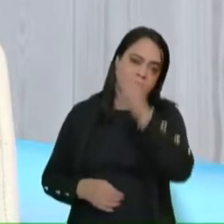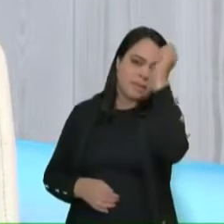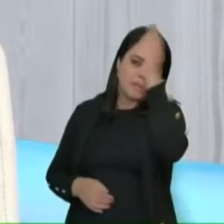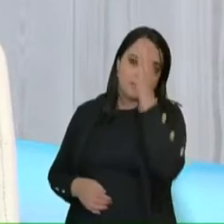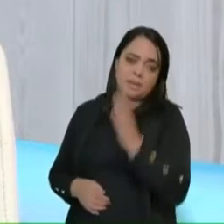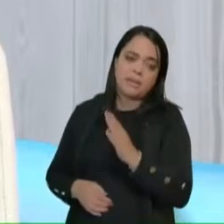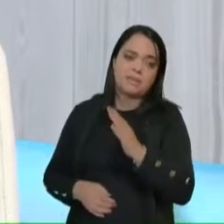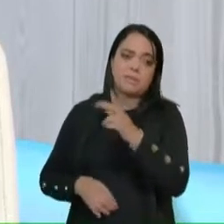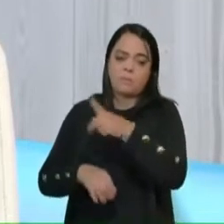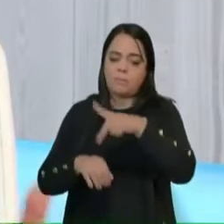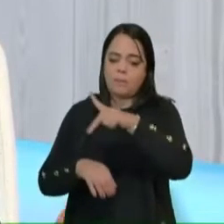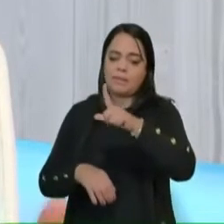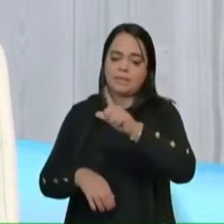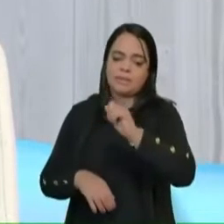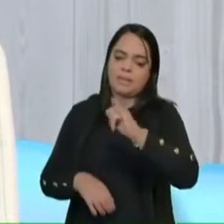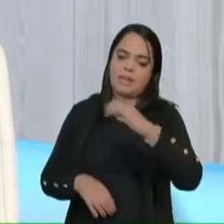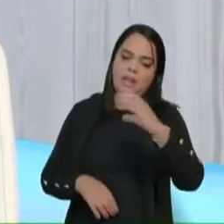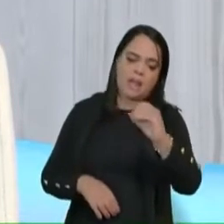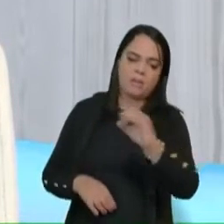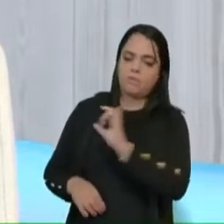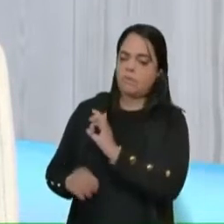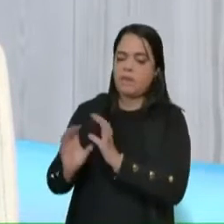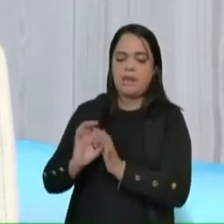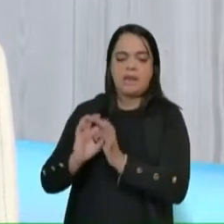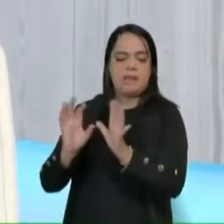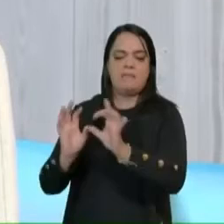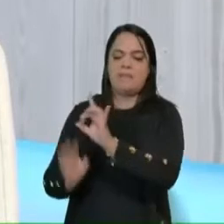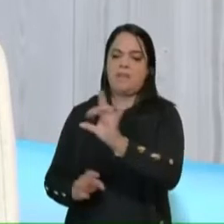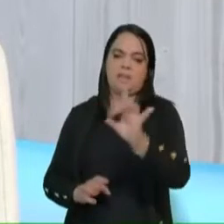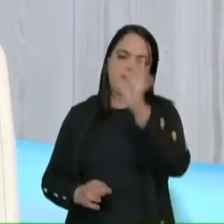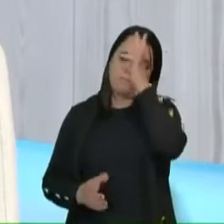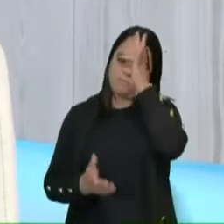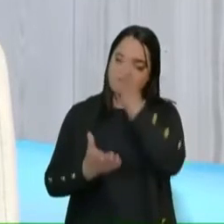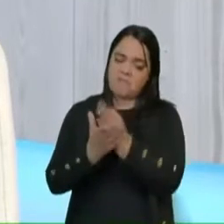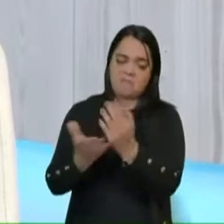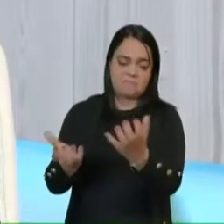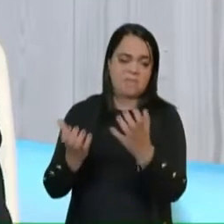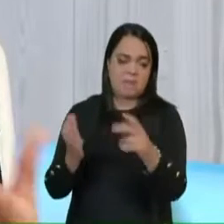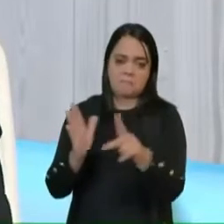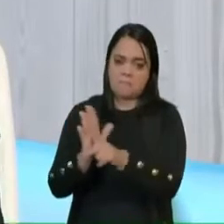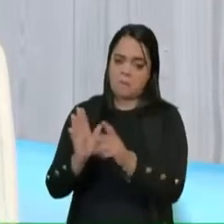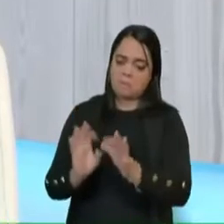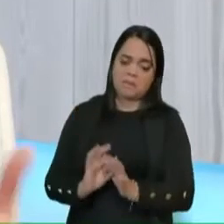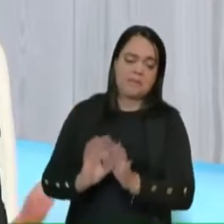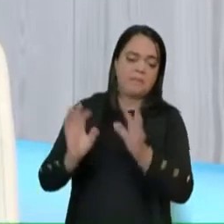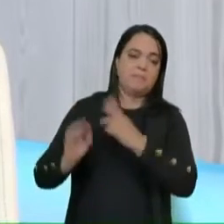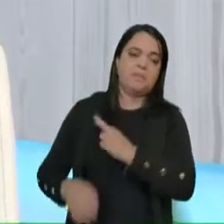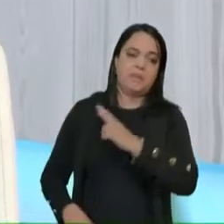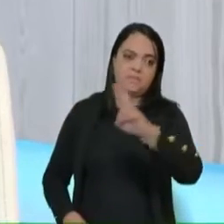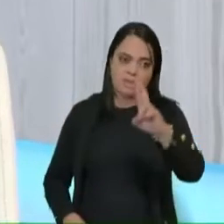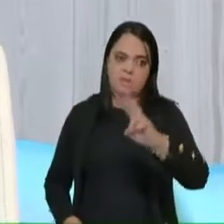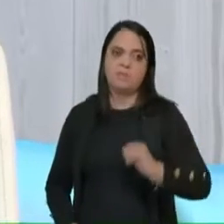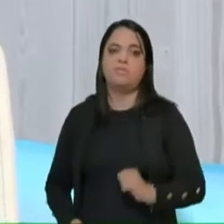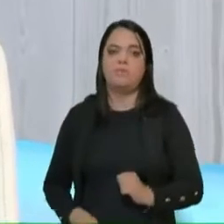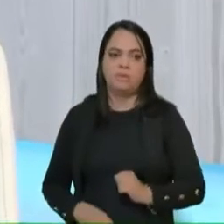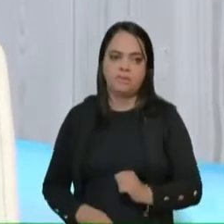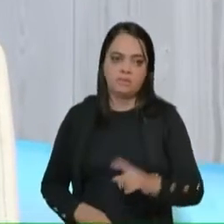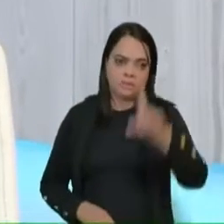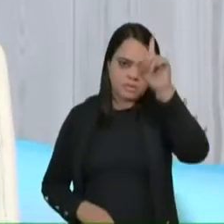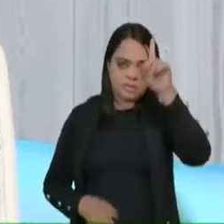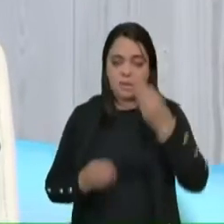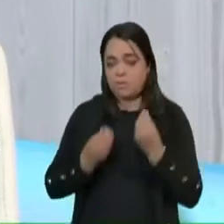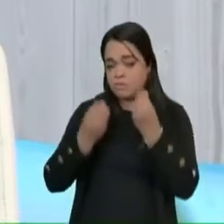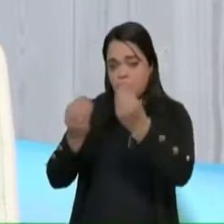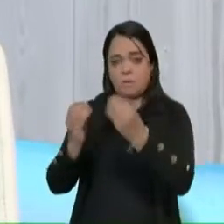país laico né Cada um professa a fé que bem entender né De acordo com a liberdade que lhe foi concedida até por Deus né a